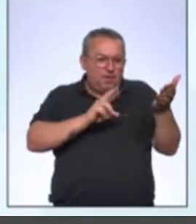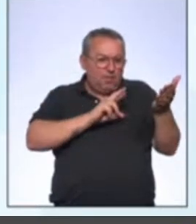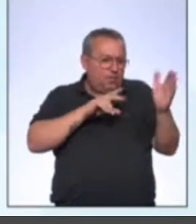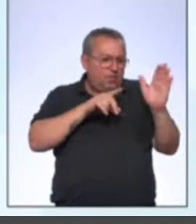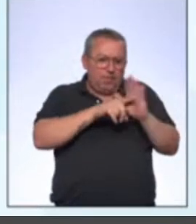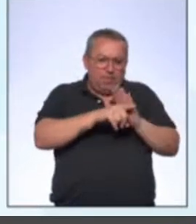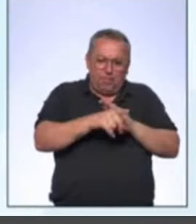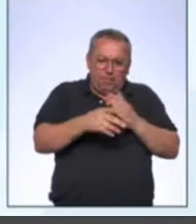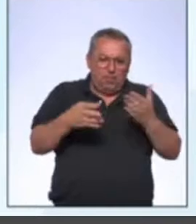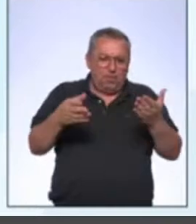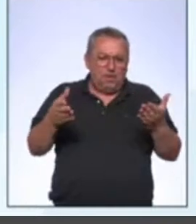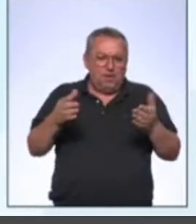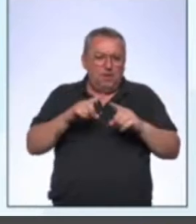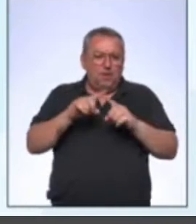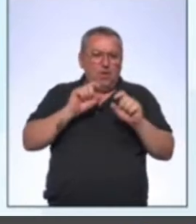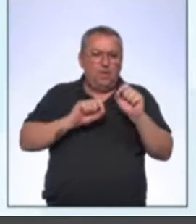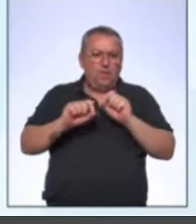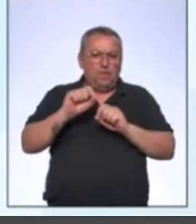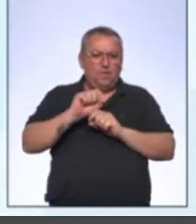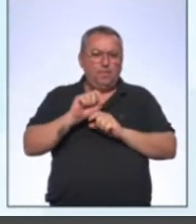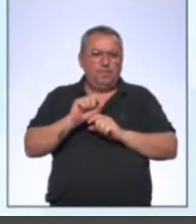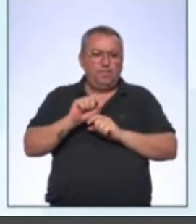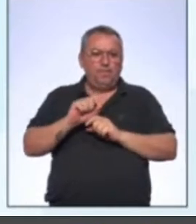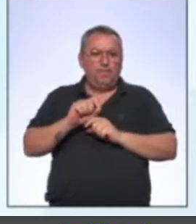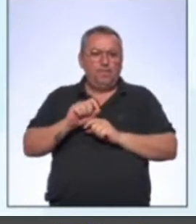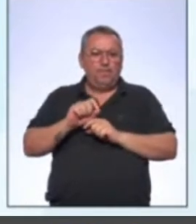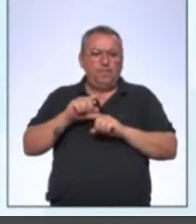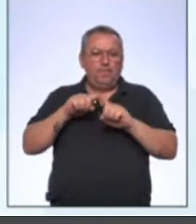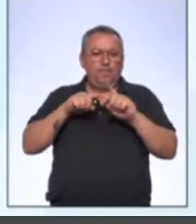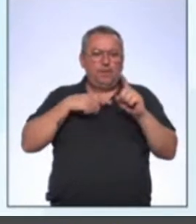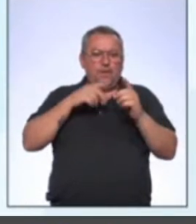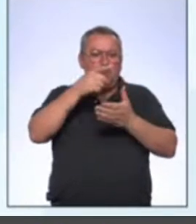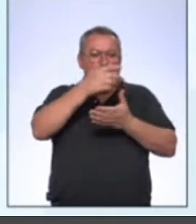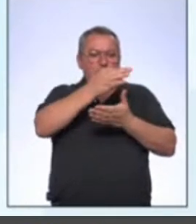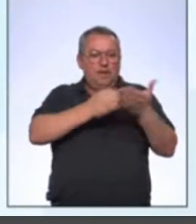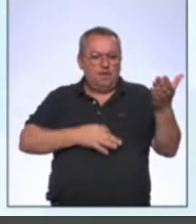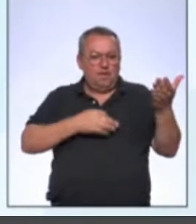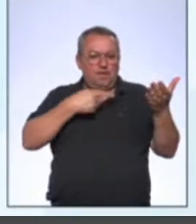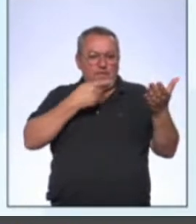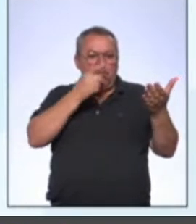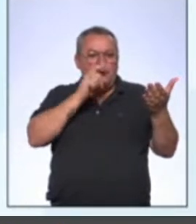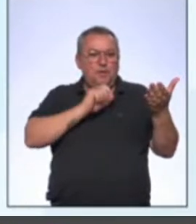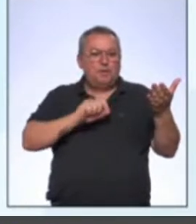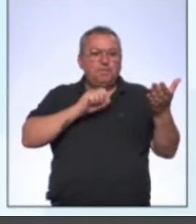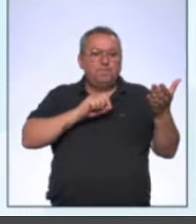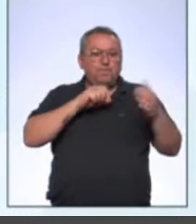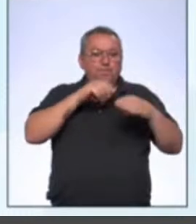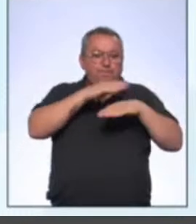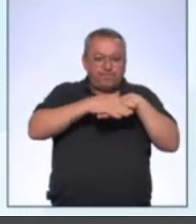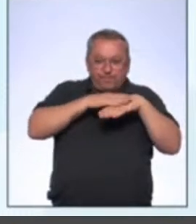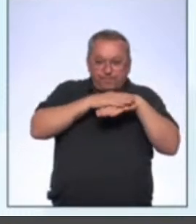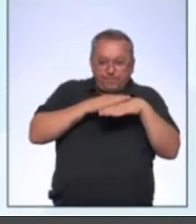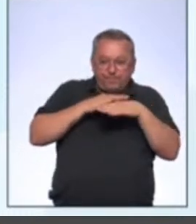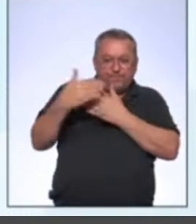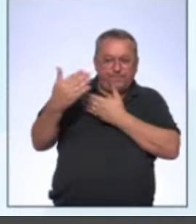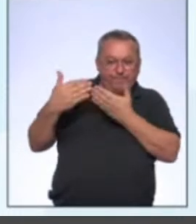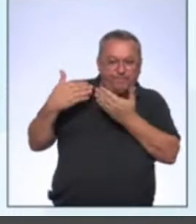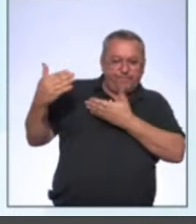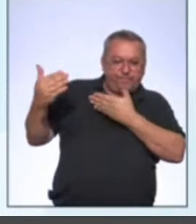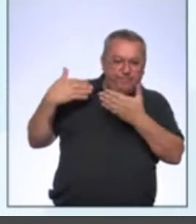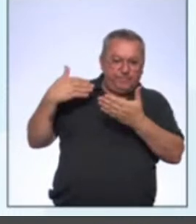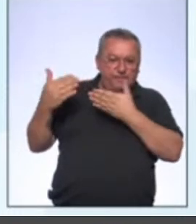pergunta. Porque o texto, esse daí, estava, digamos assim, fácil, porque ele dialoga com você.